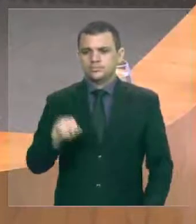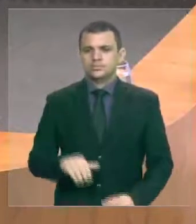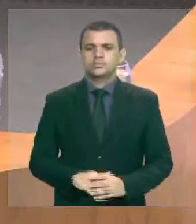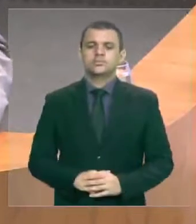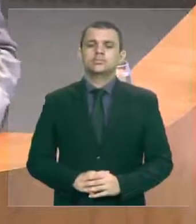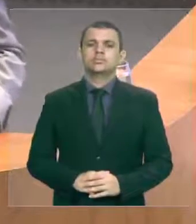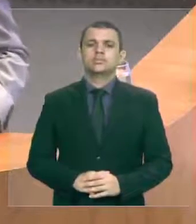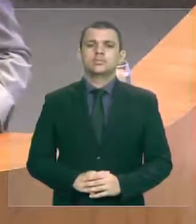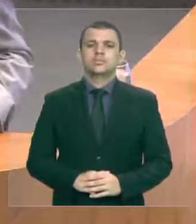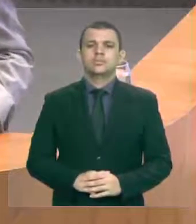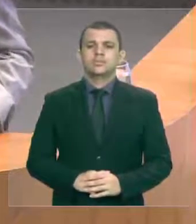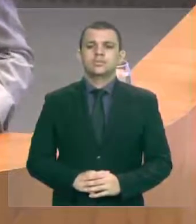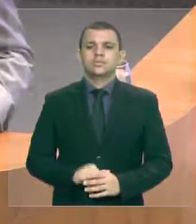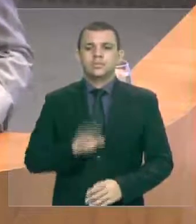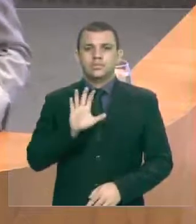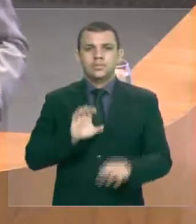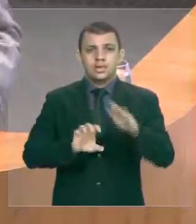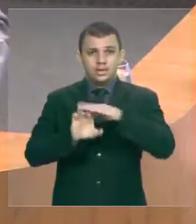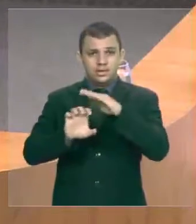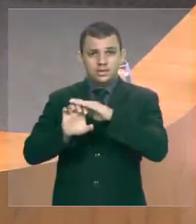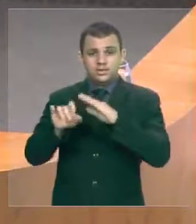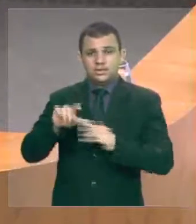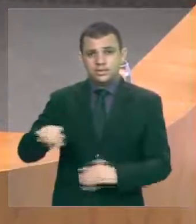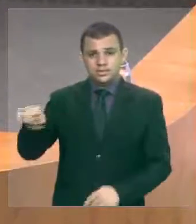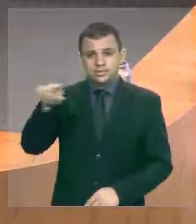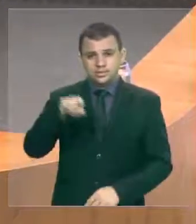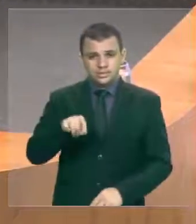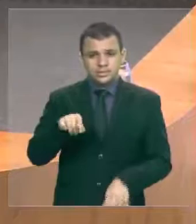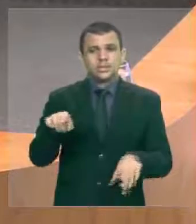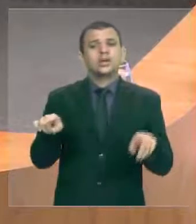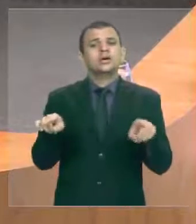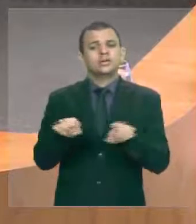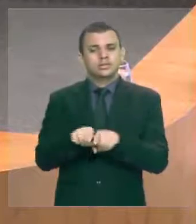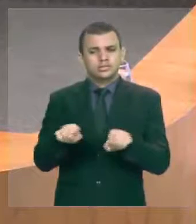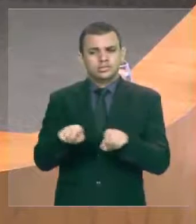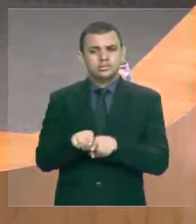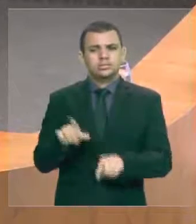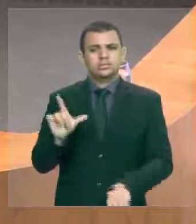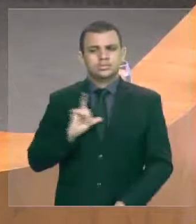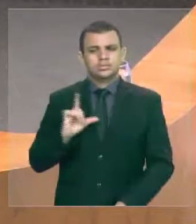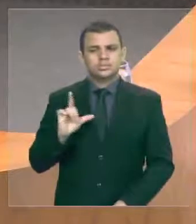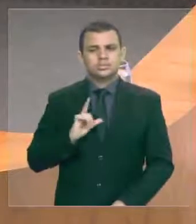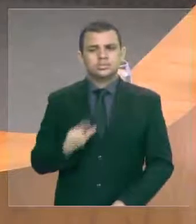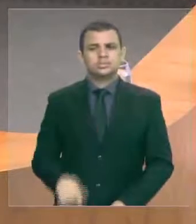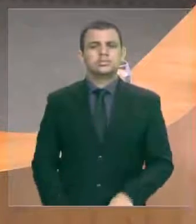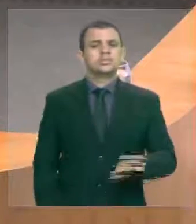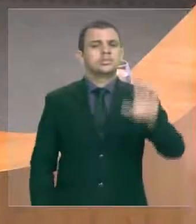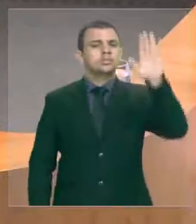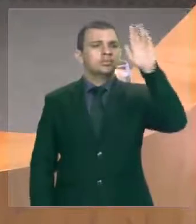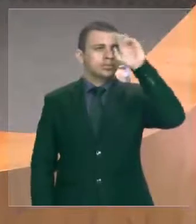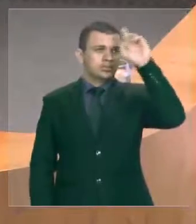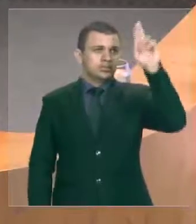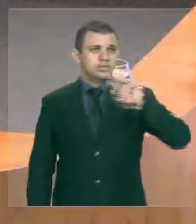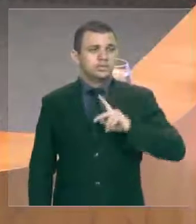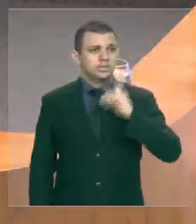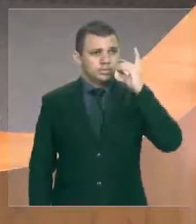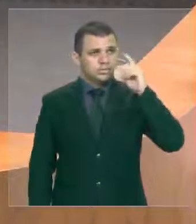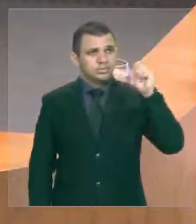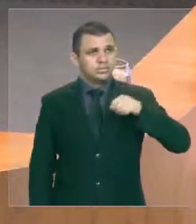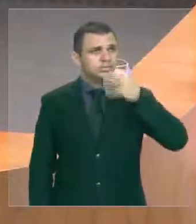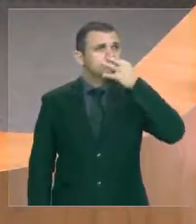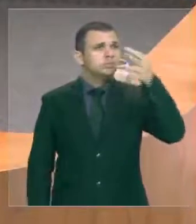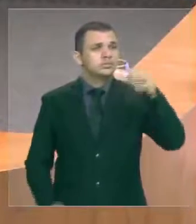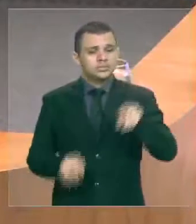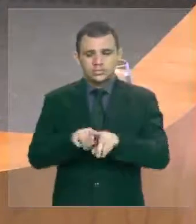Essas empresas que também possuem... Deputado Edivaldo, depois me permita uma parte. Concedo já a parte a Vossa